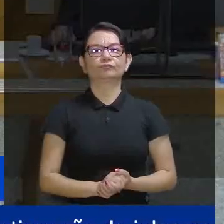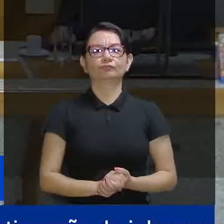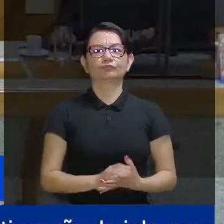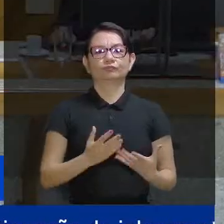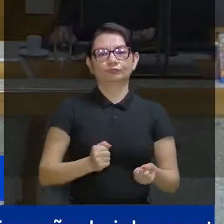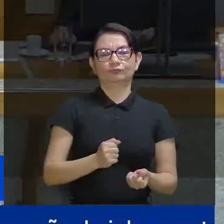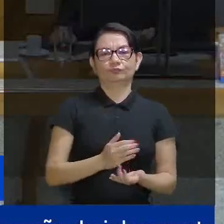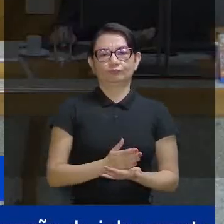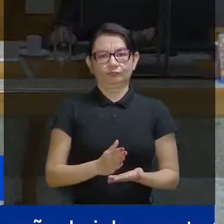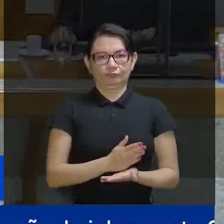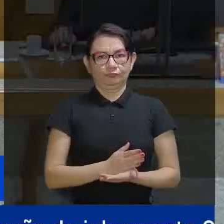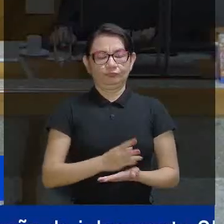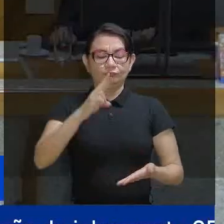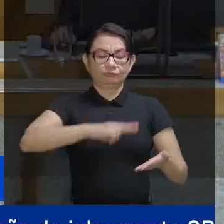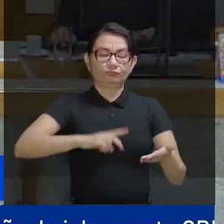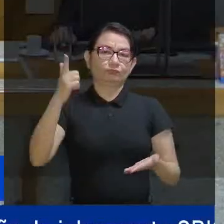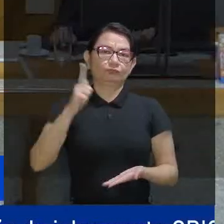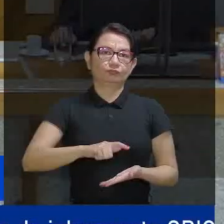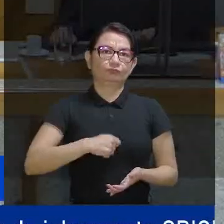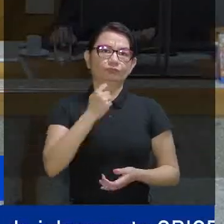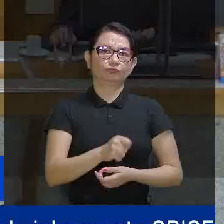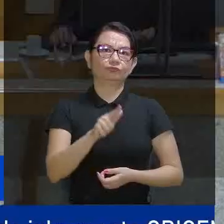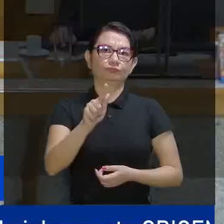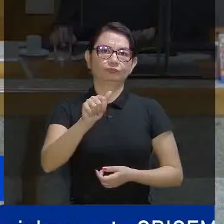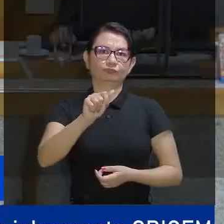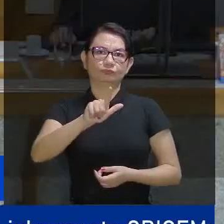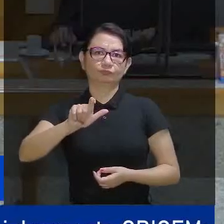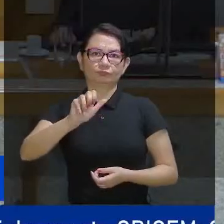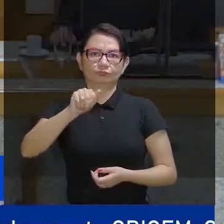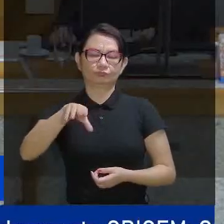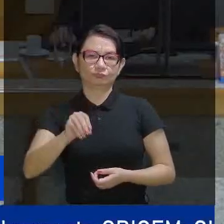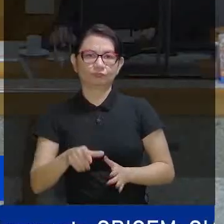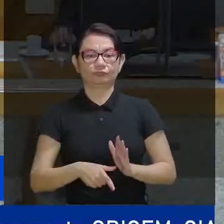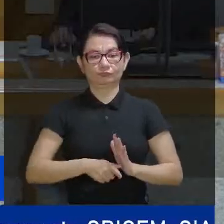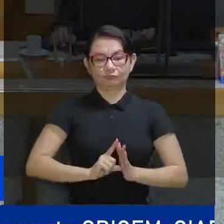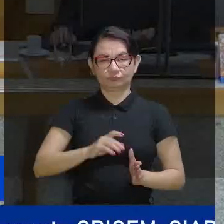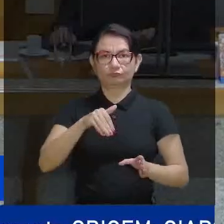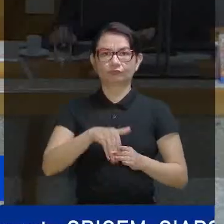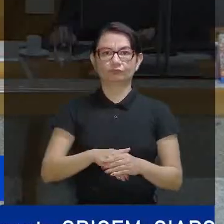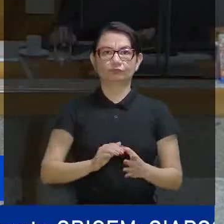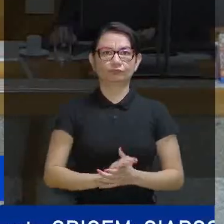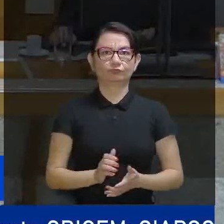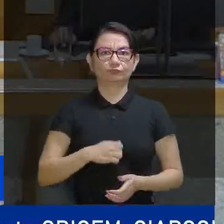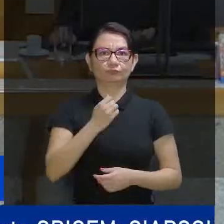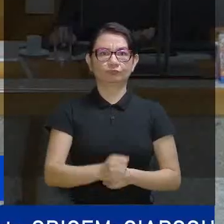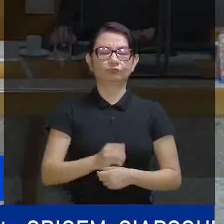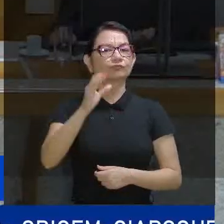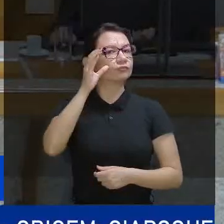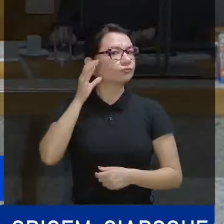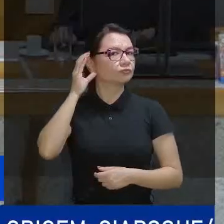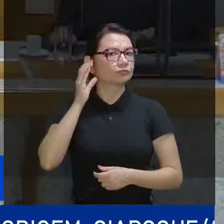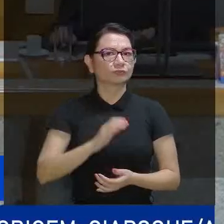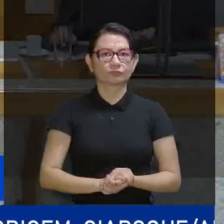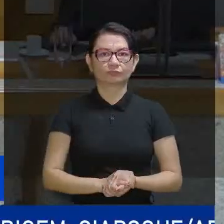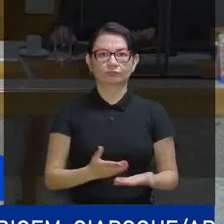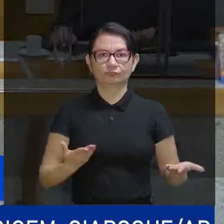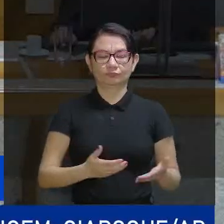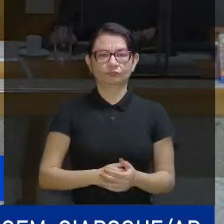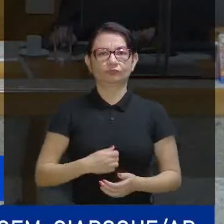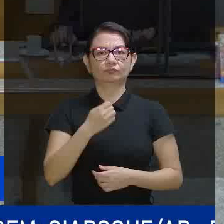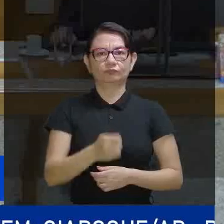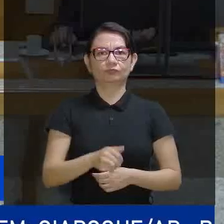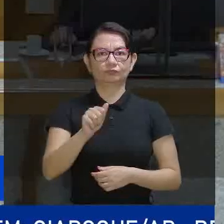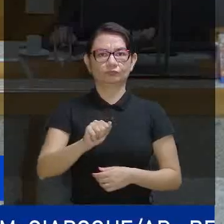infringentes, pediu vista o juiz Galiano Sei. Antecipou o voto, acompanhando o relator, o juiz Carmo Antônio. Aguarda o juiz